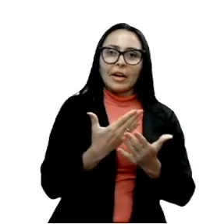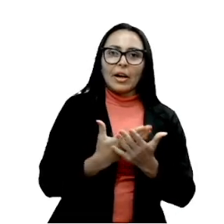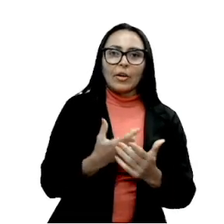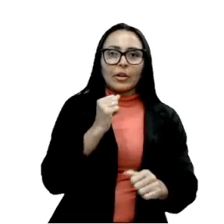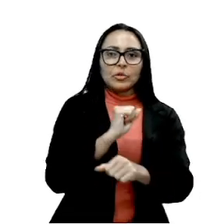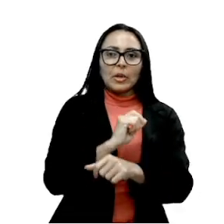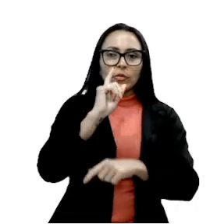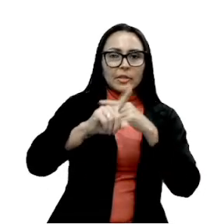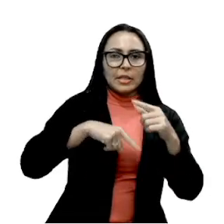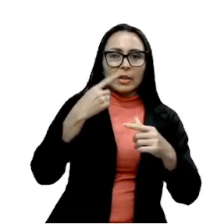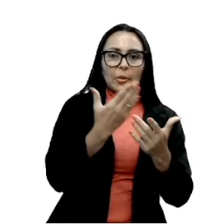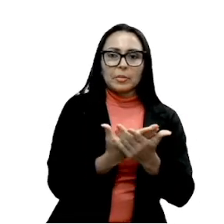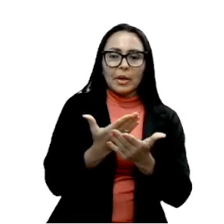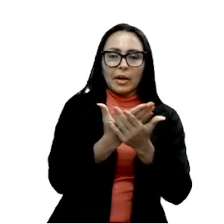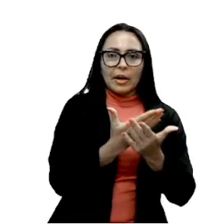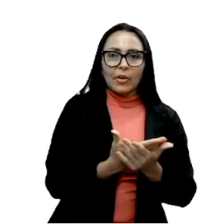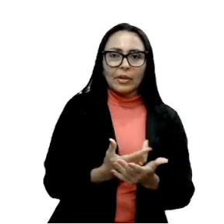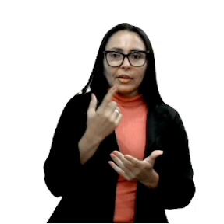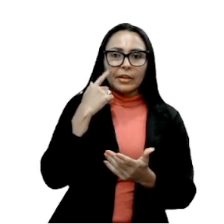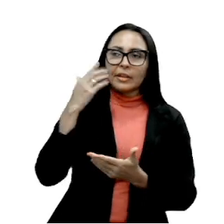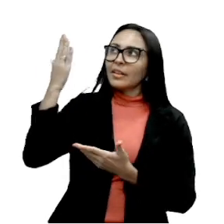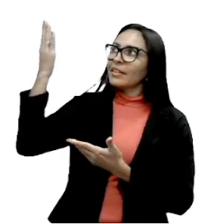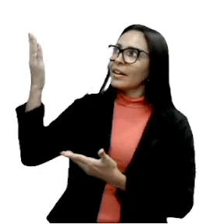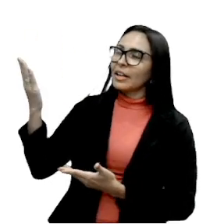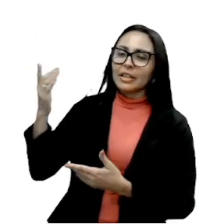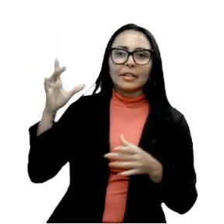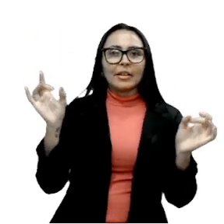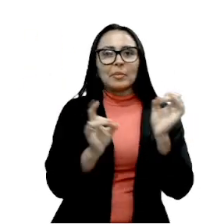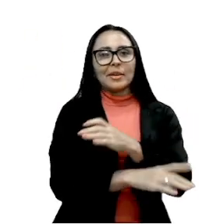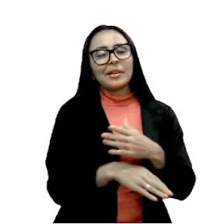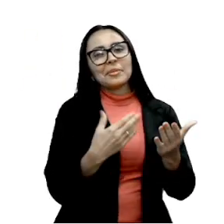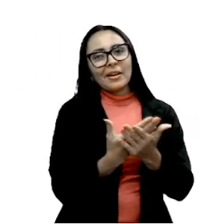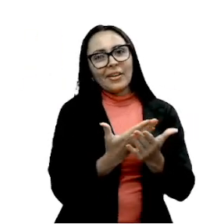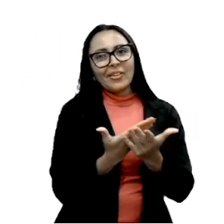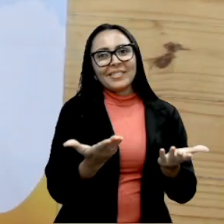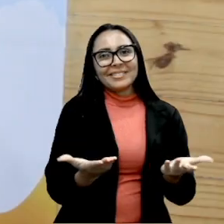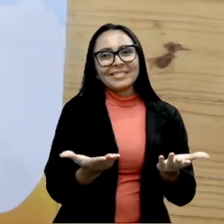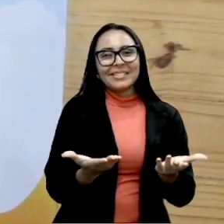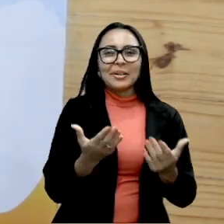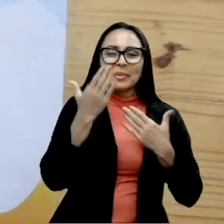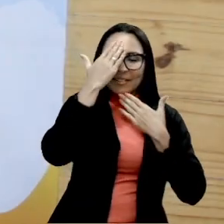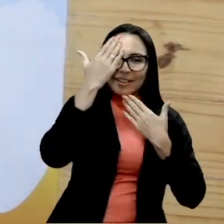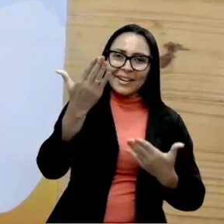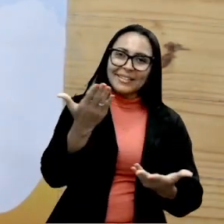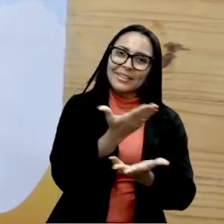lá no ambiente para tirar suas dúvidas. E aqui encerramos a nossa videoaula. Muito